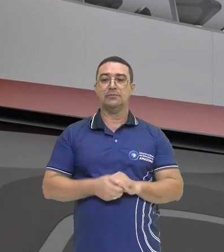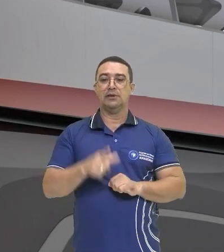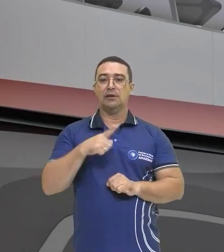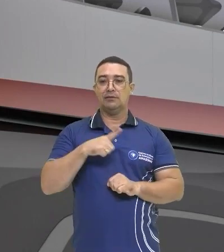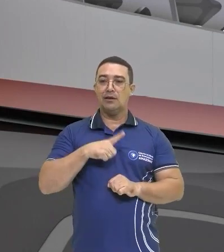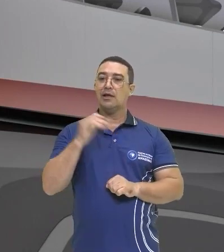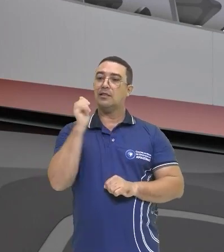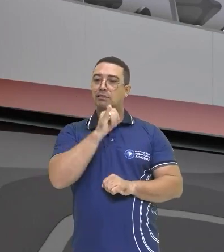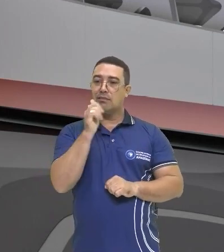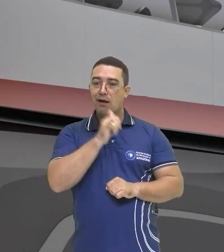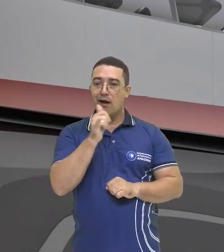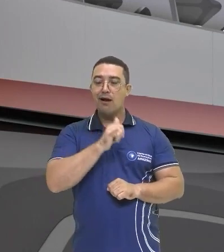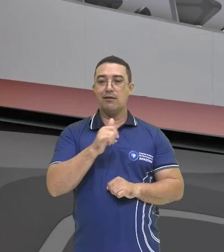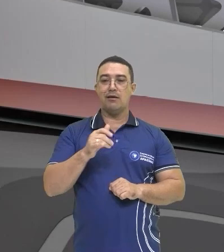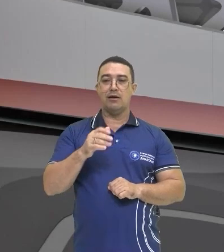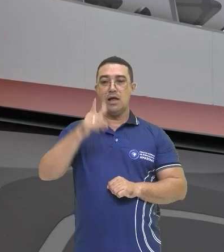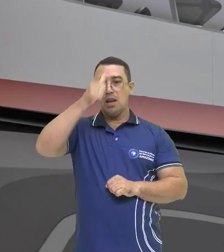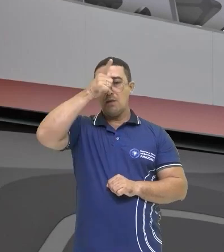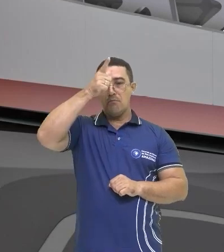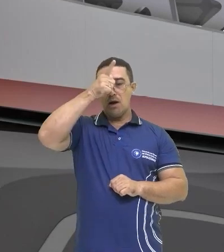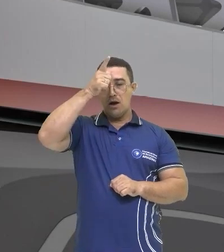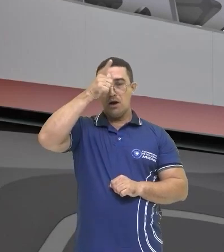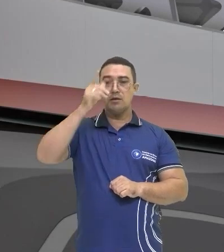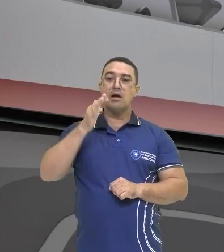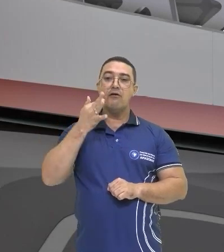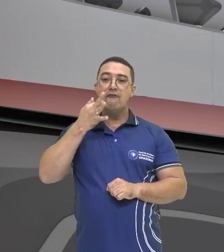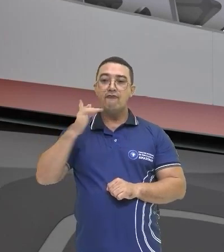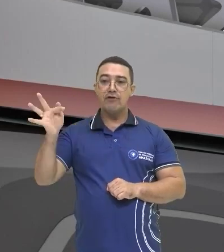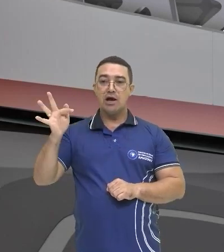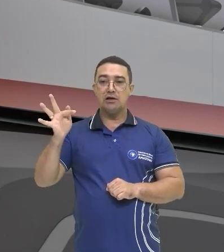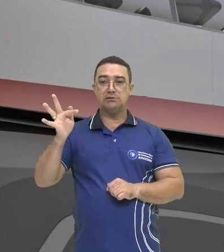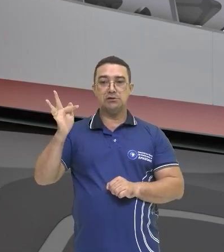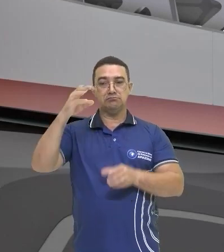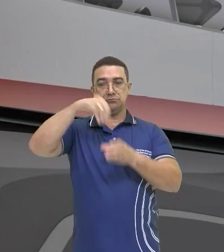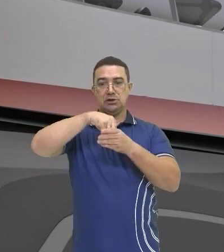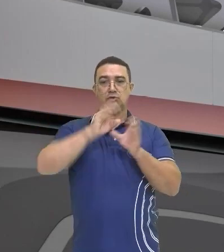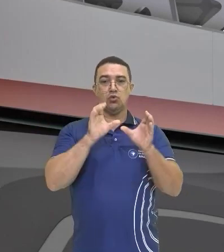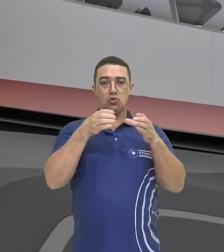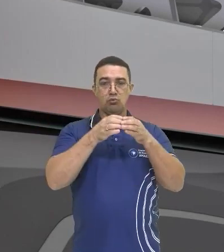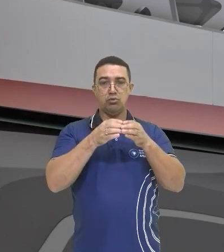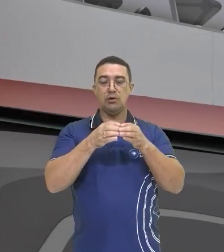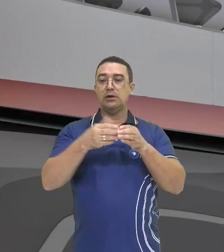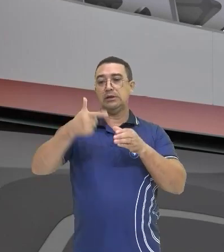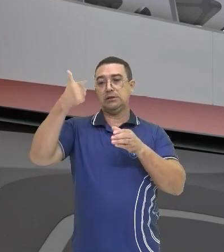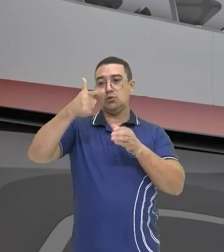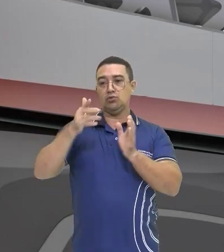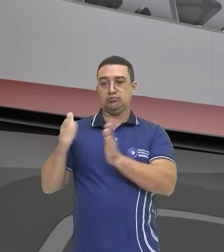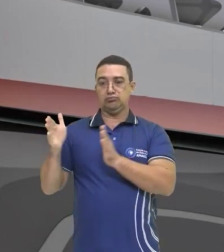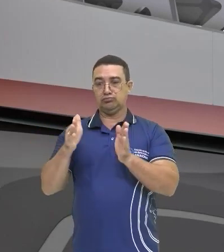a Itália, a Alemanha, a França principalmente, tá certo? Que vão